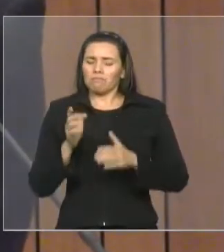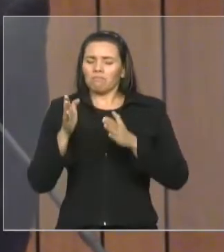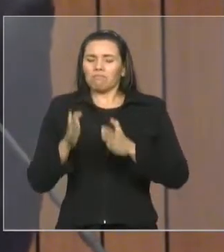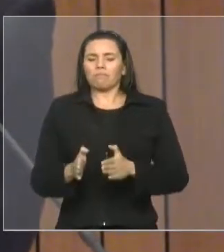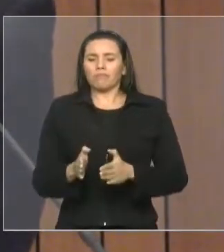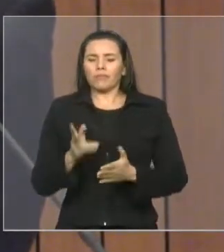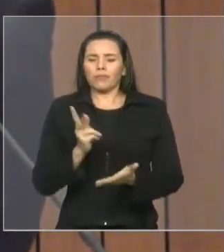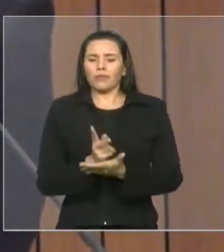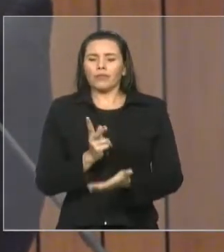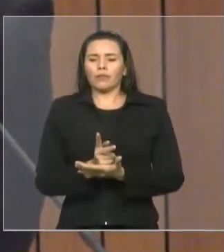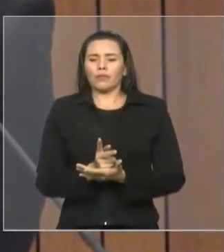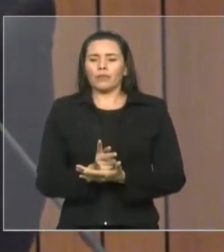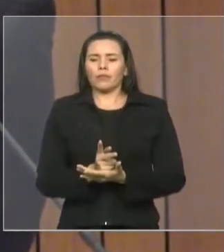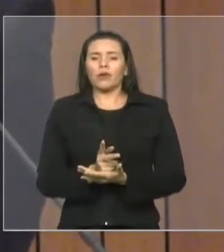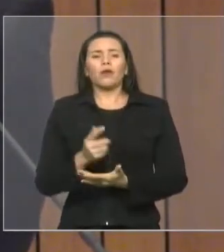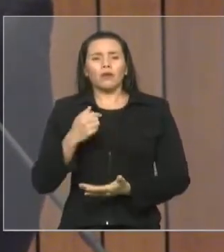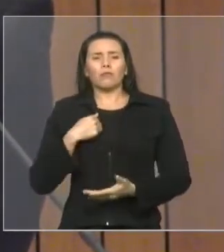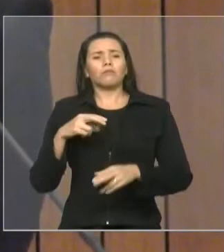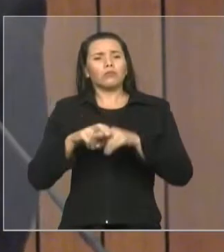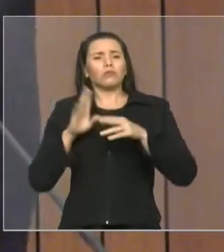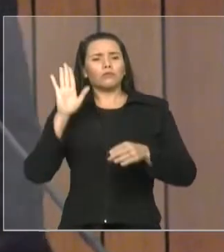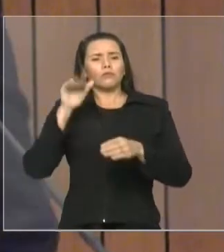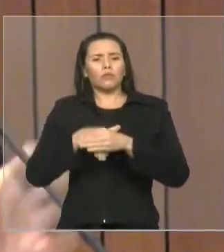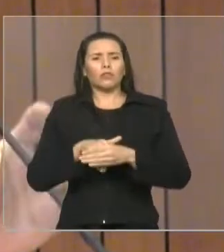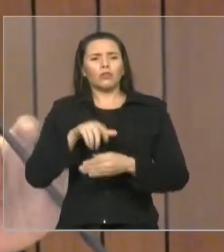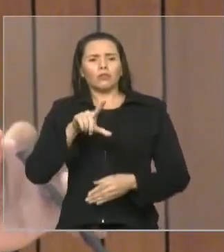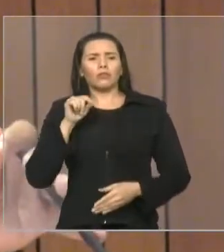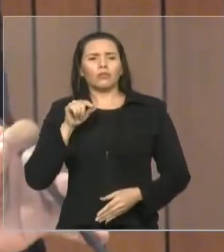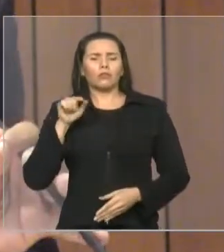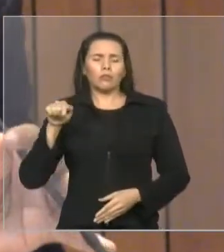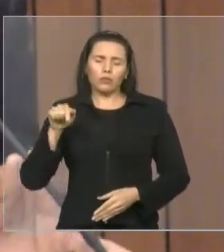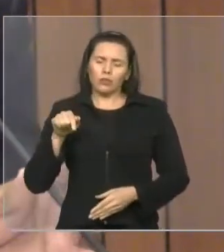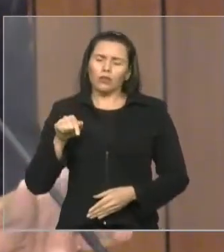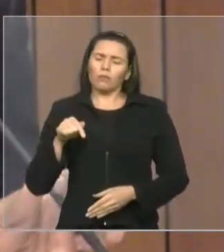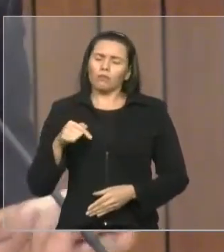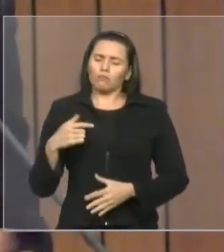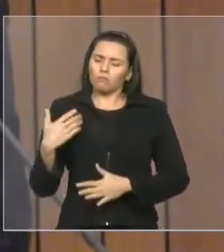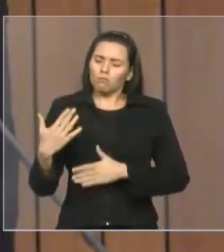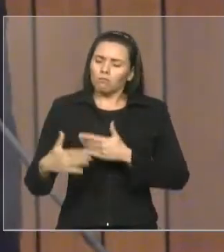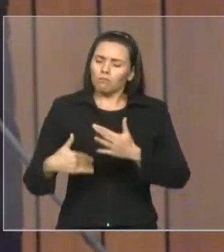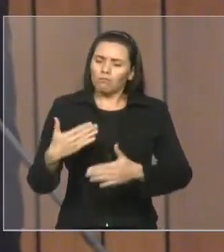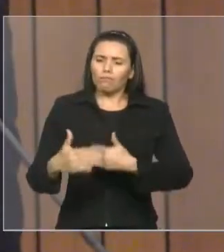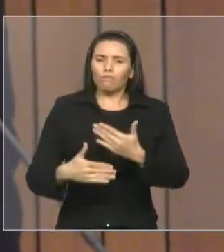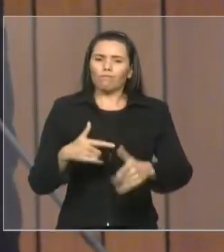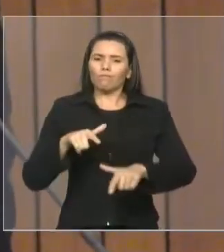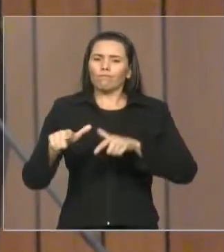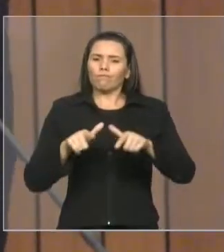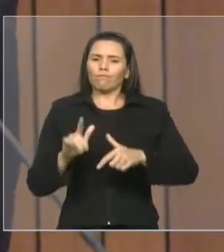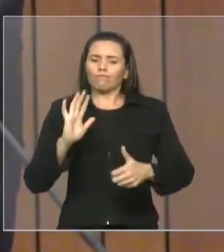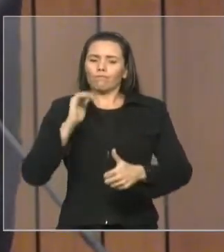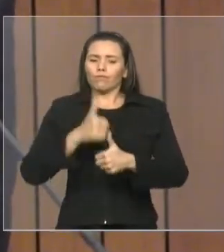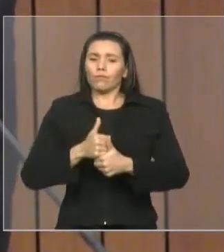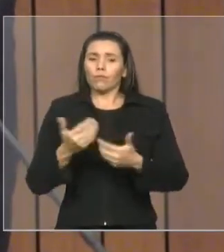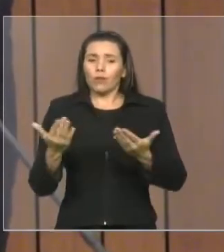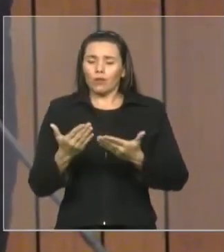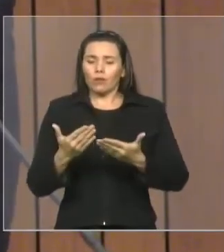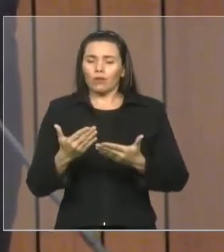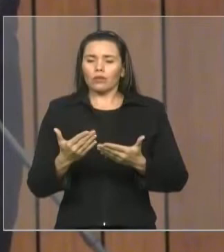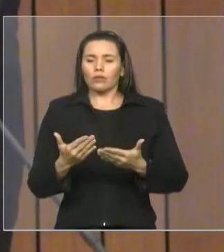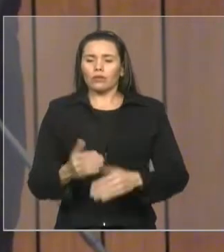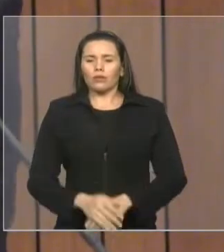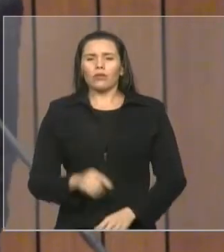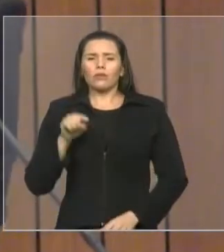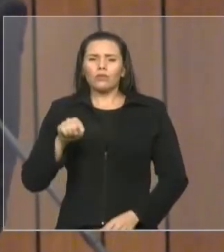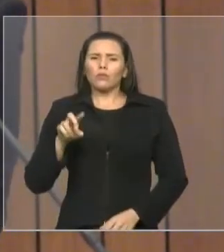para conduzir a presidência da Assembleia e do Poder Legislativo, porque nós confiamos em Vossa Excelência. Vossa Excelência foi incapaz, durante todo esse